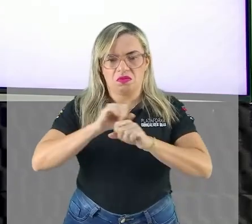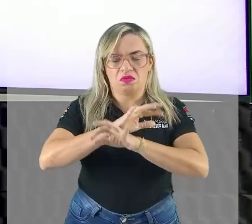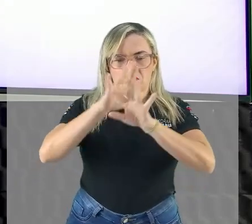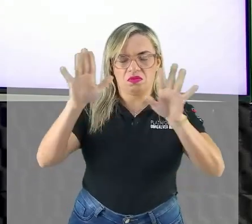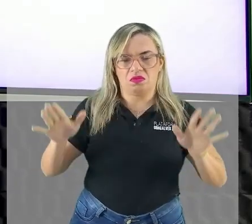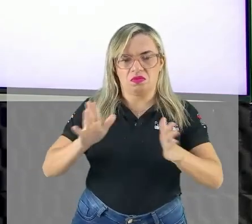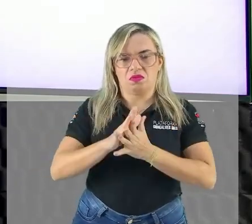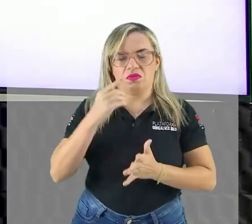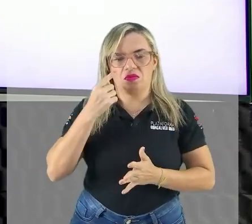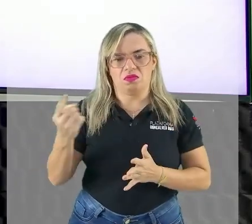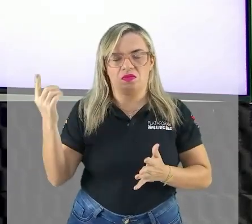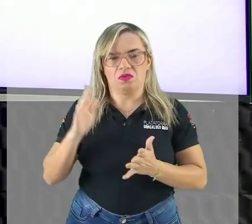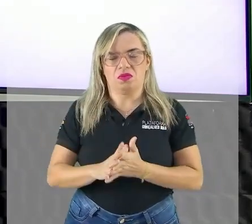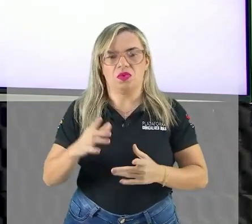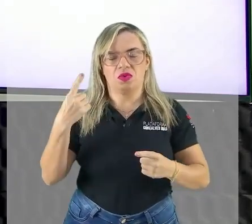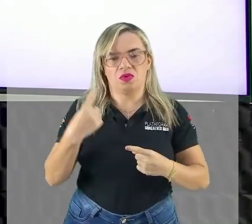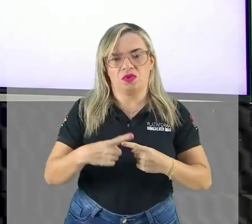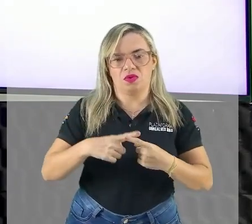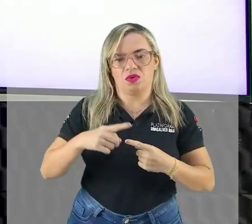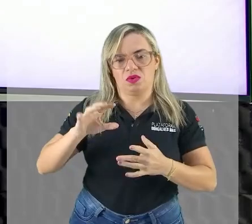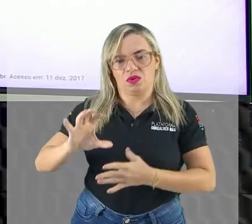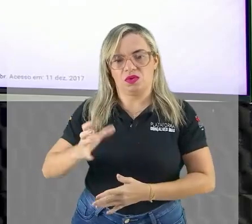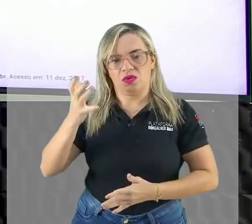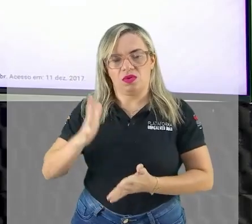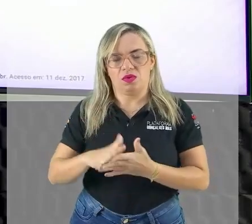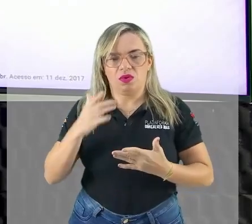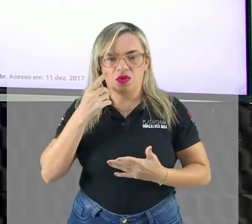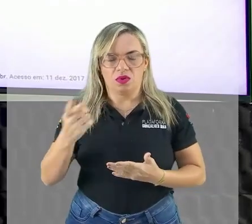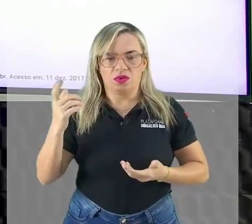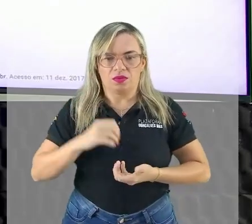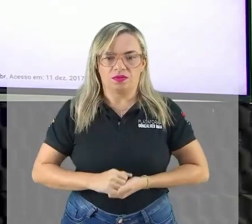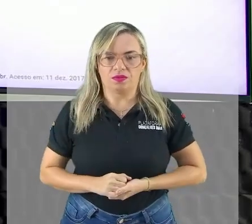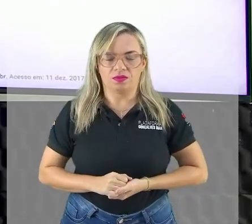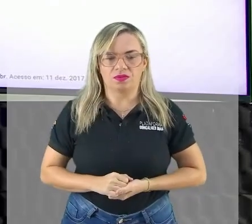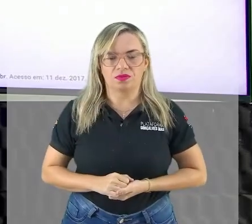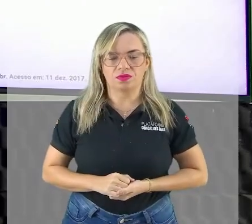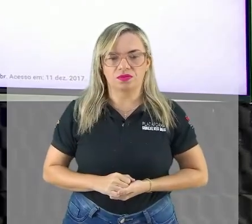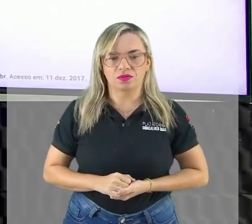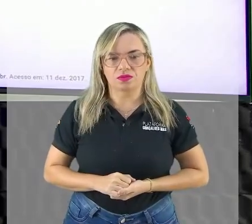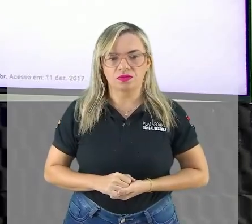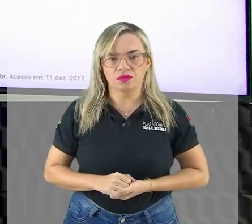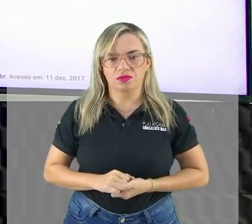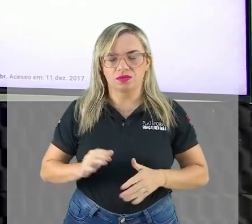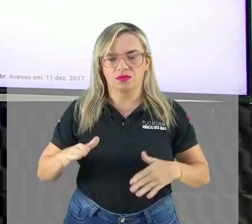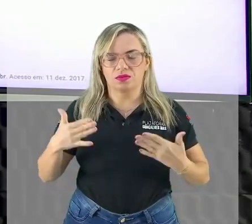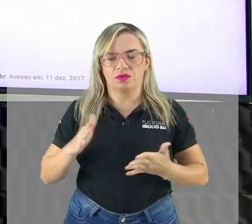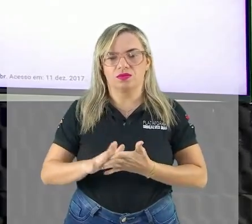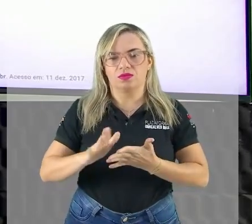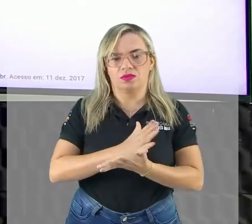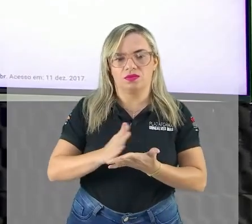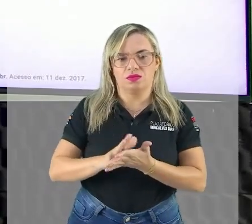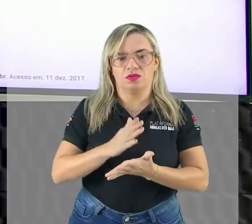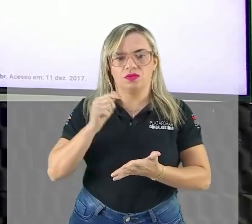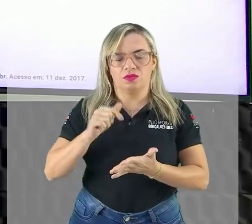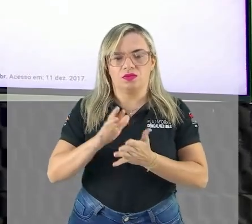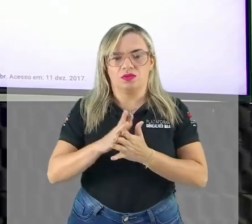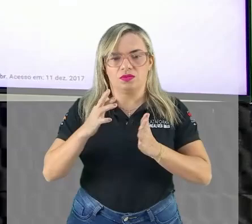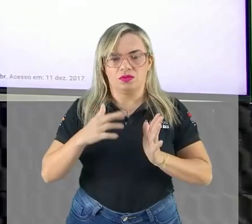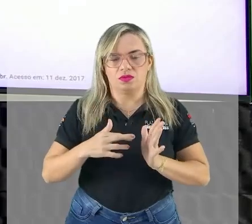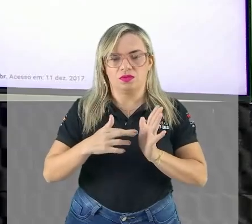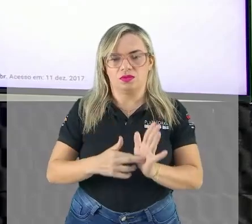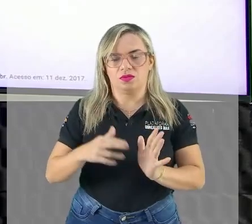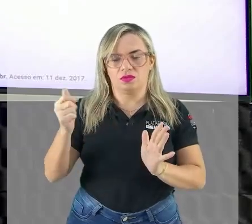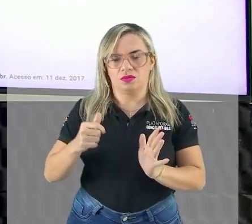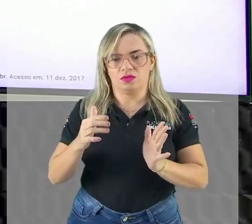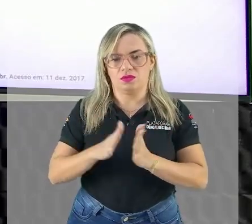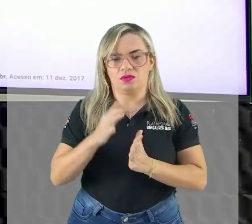né, as causas, né, prejudiciais. Esse seria, segundo alguns representantes do setor, o modelo